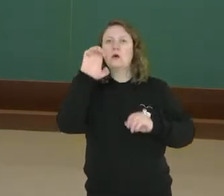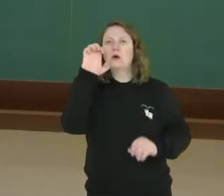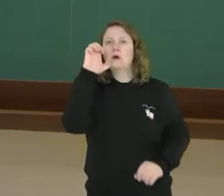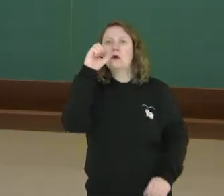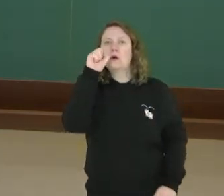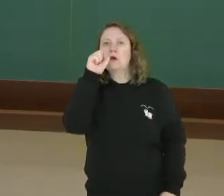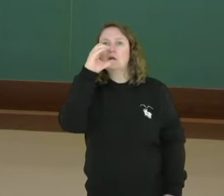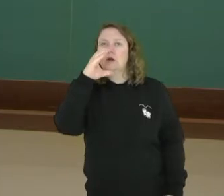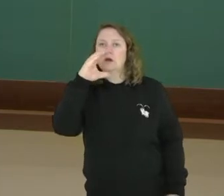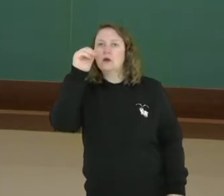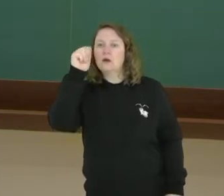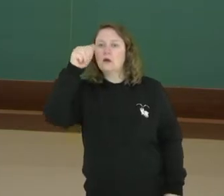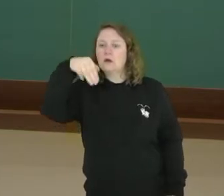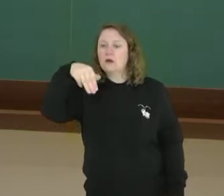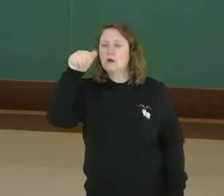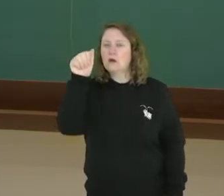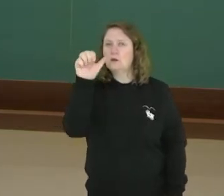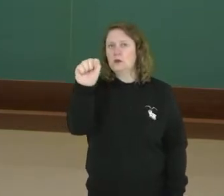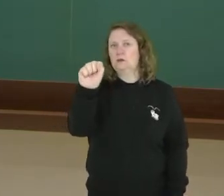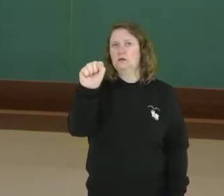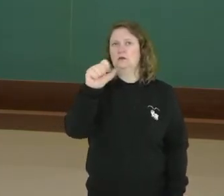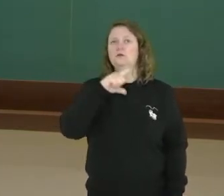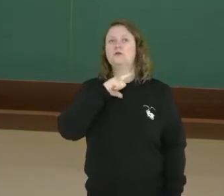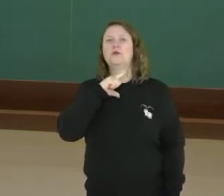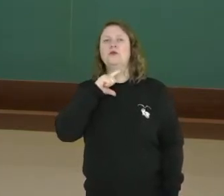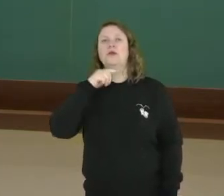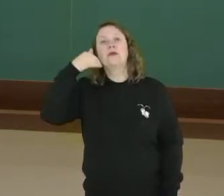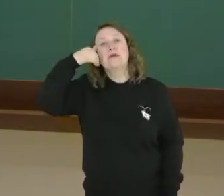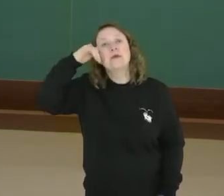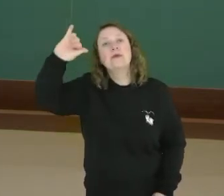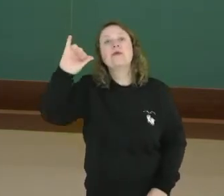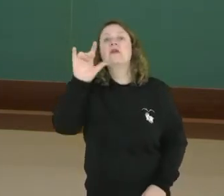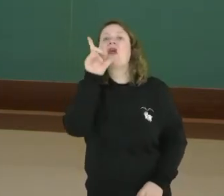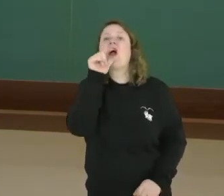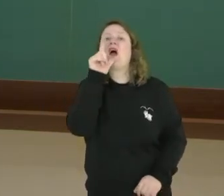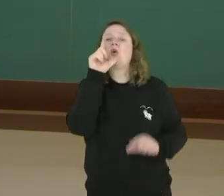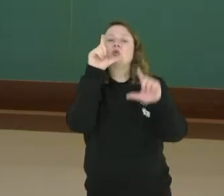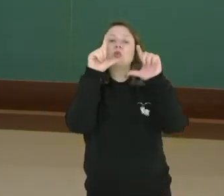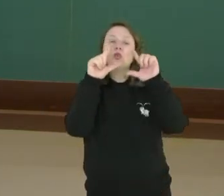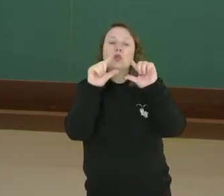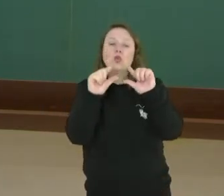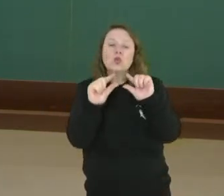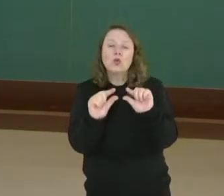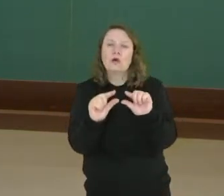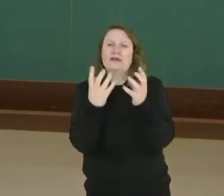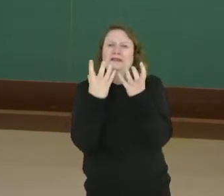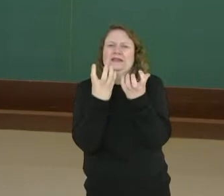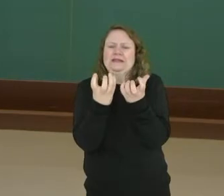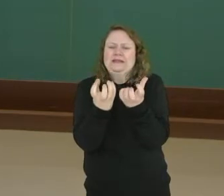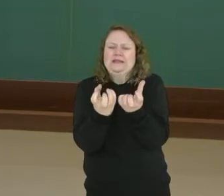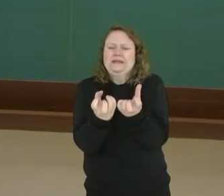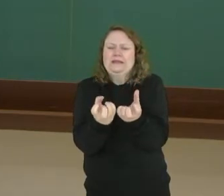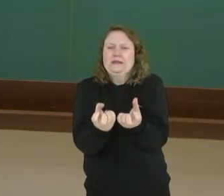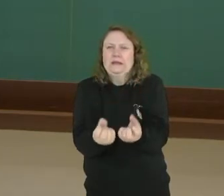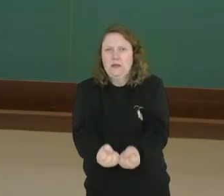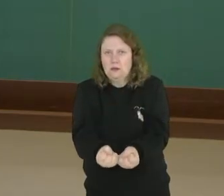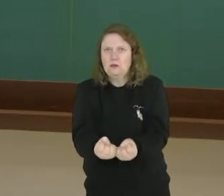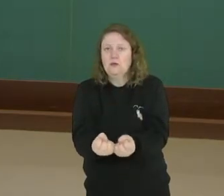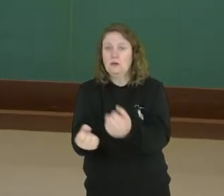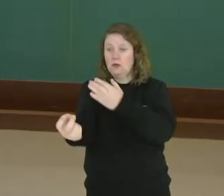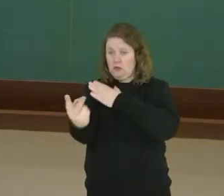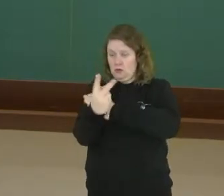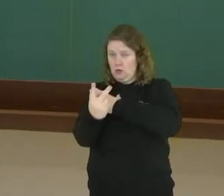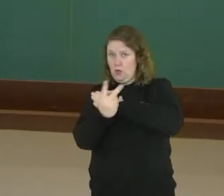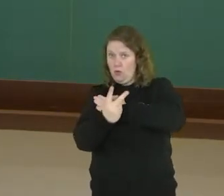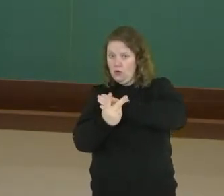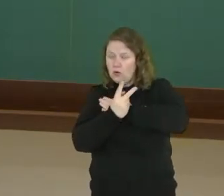essa característica, ela evita o ressecamento. Como assim, professor? Isso mesmo. Essas escamas, elas